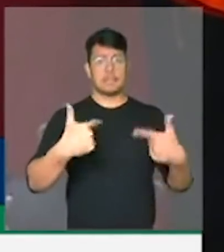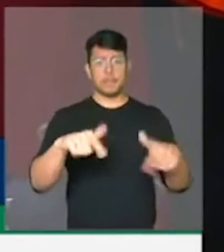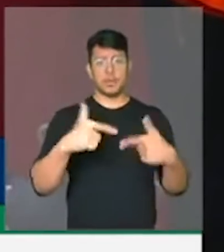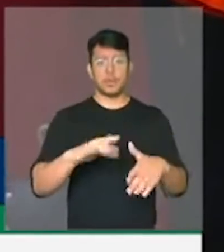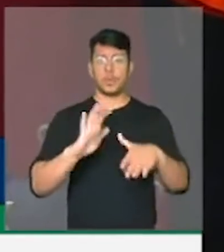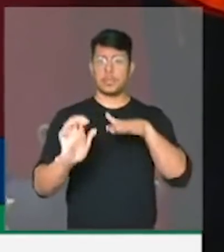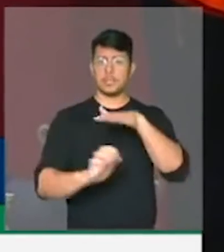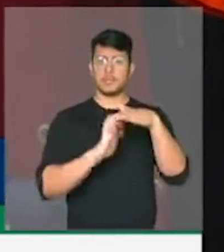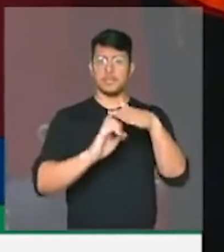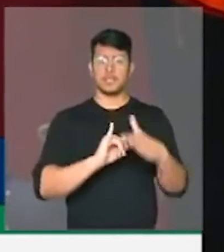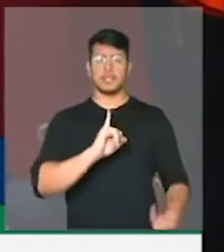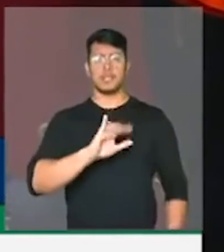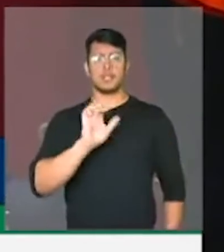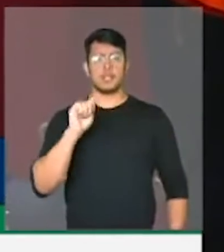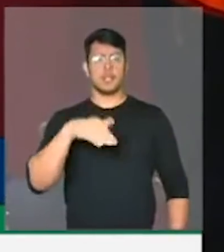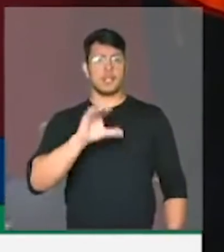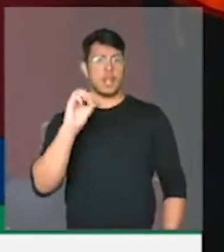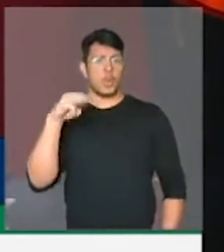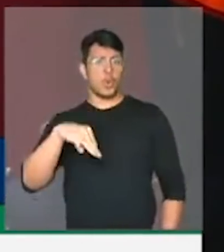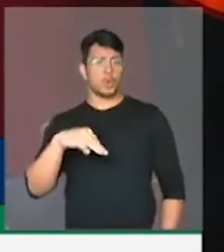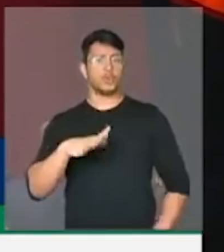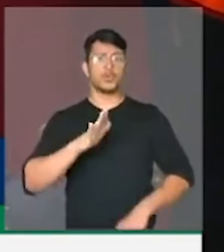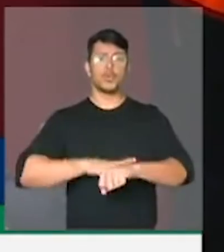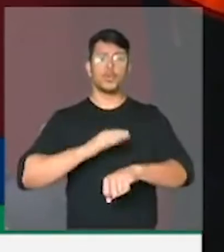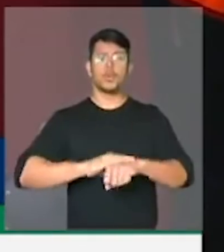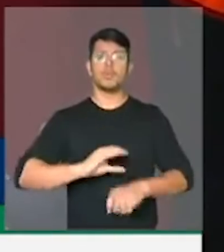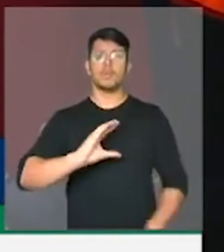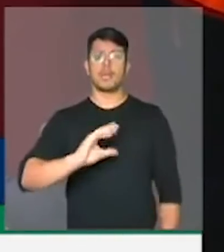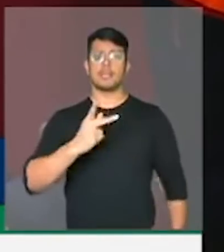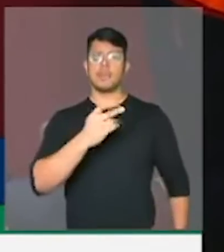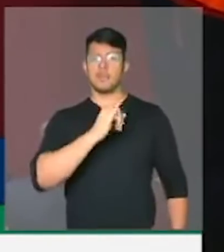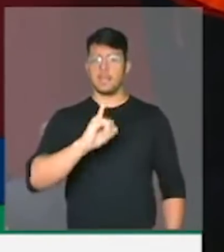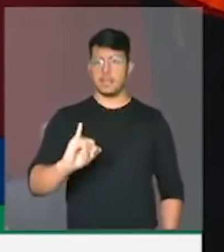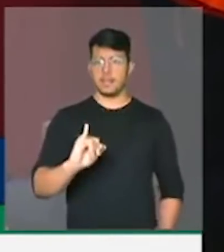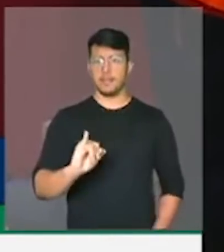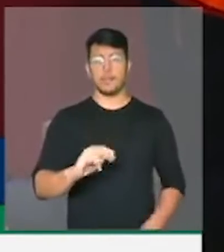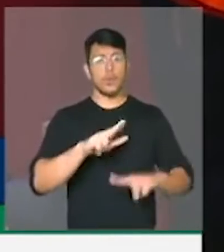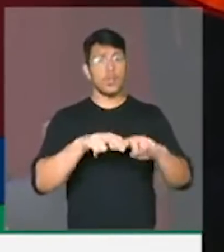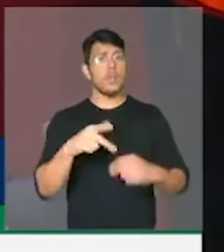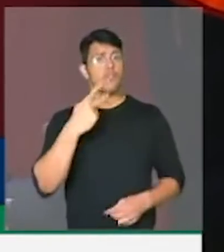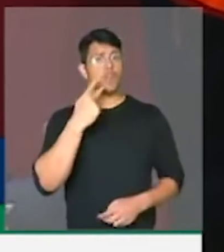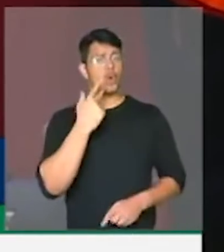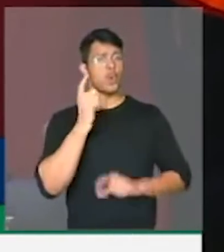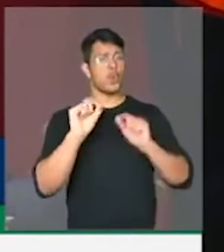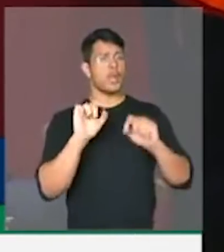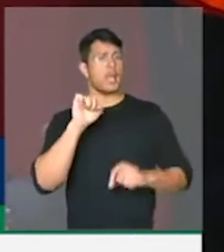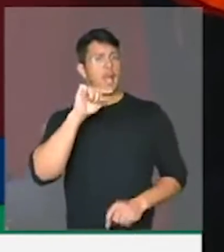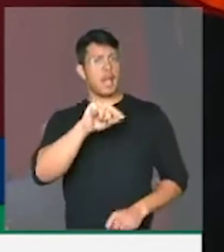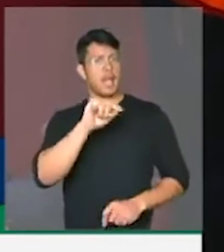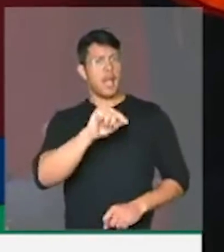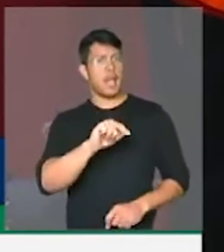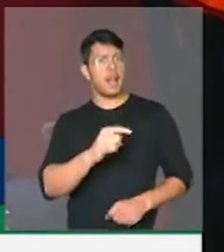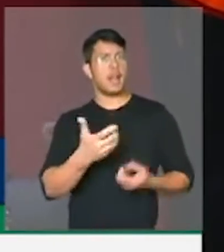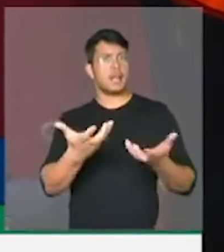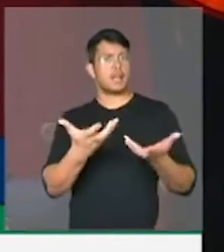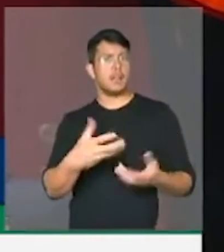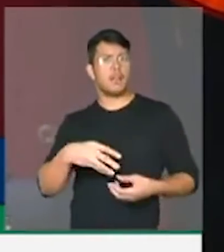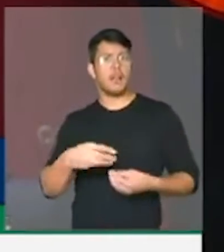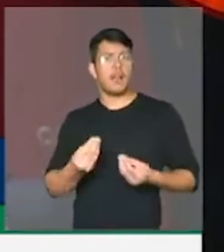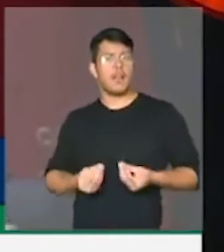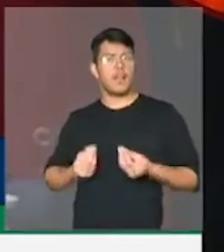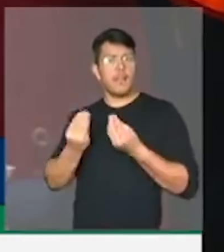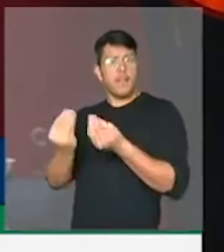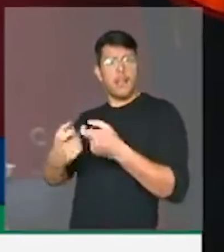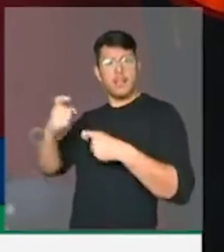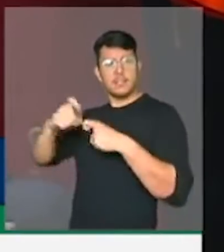depoimento prestado à CPMI das fake news, de que a jornalista teria oferecido favores sexuais em troca de